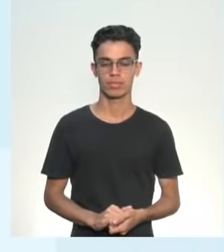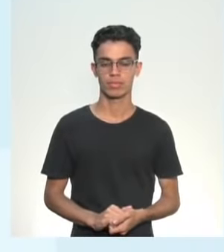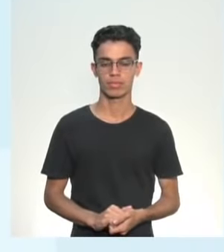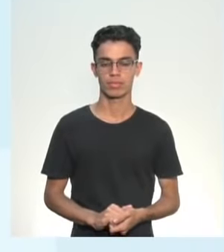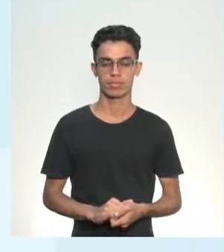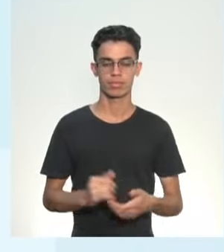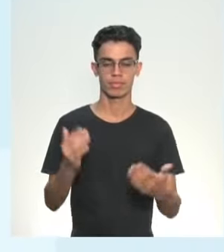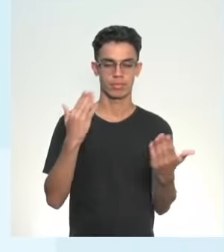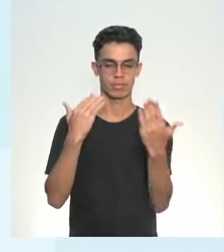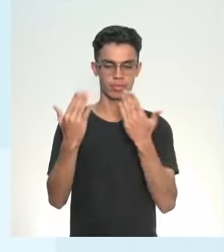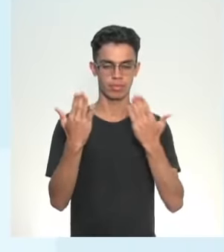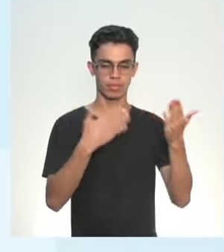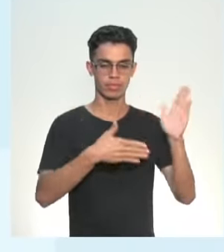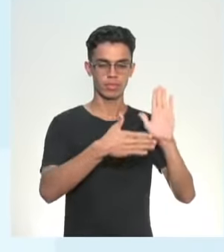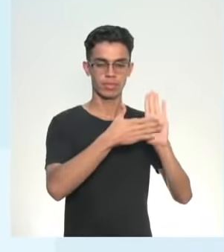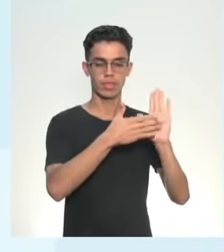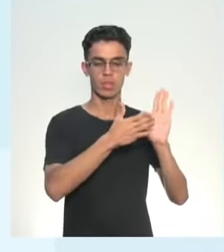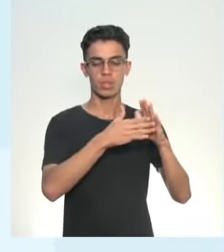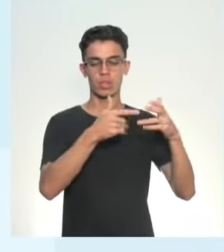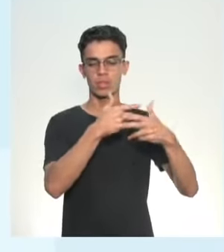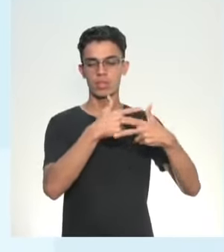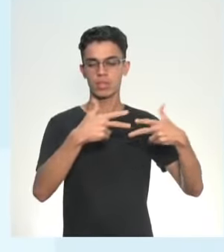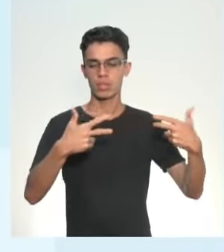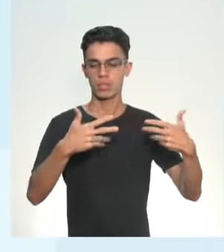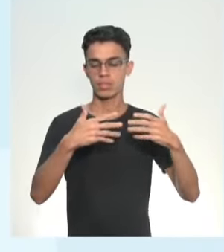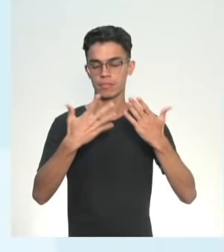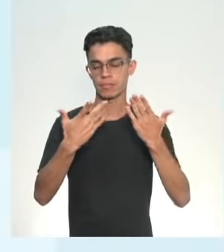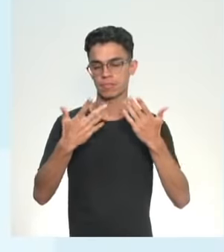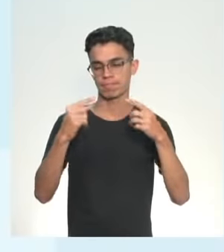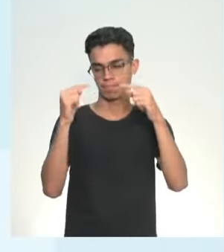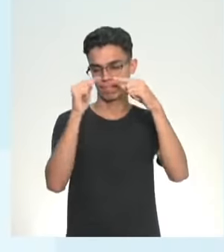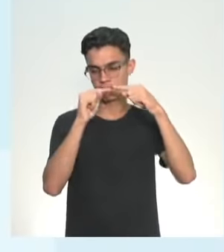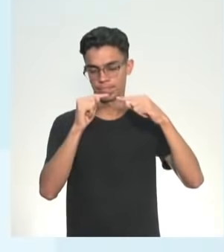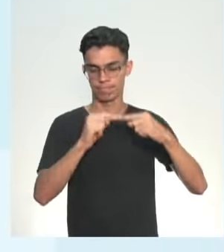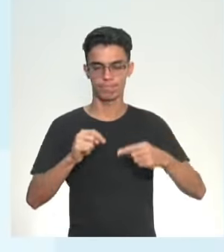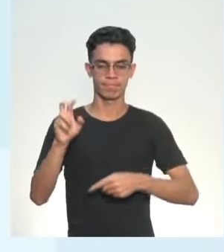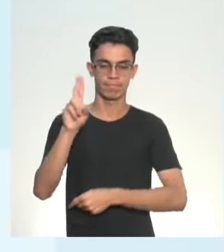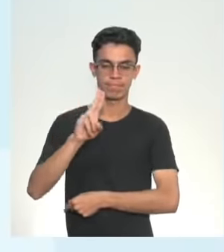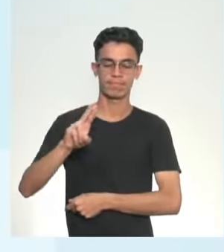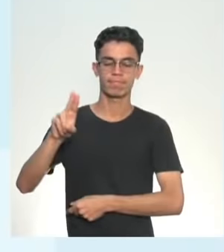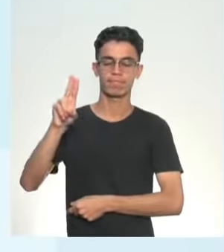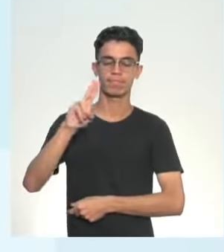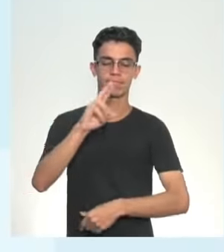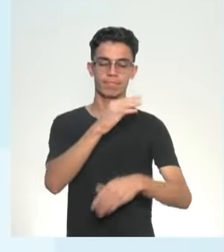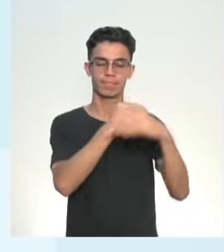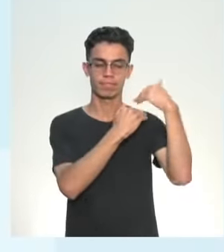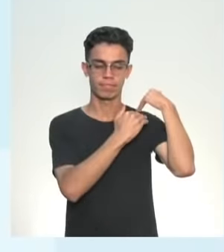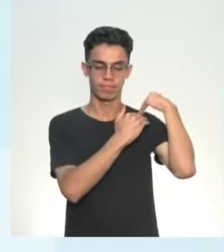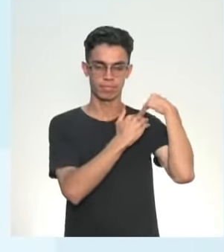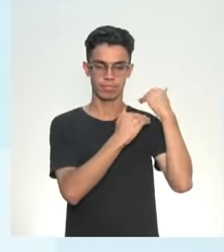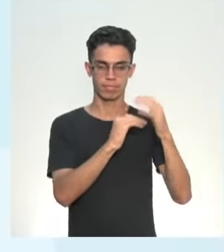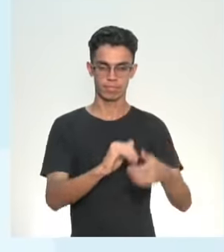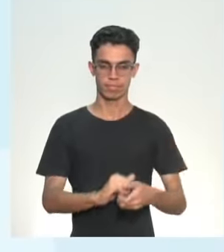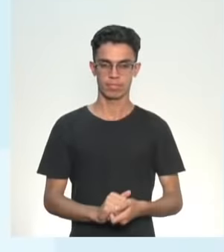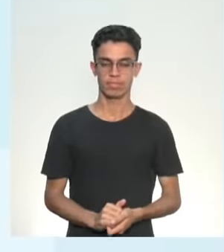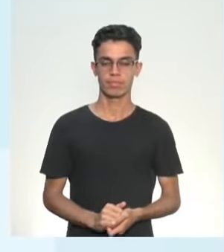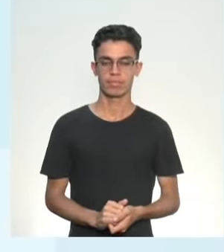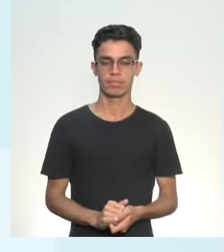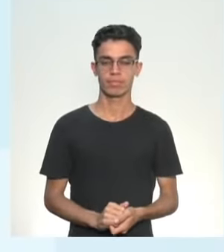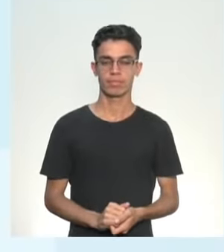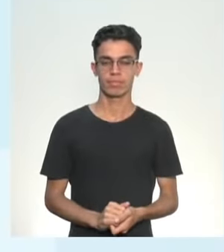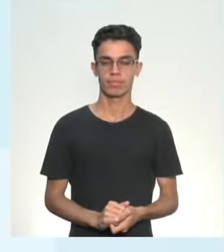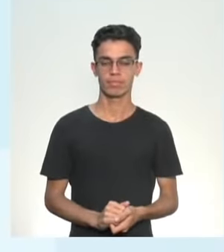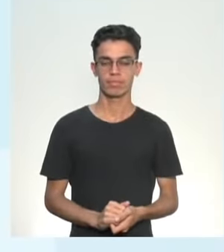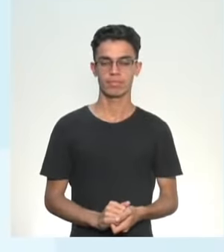sanction discutir e propor ações a respeito de consumo responsável n o Erivaldo